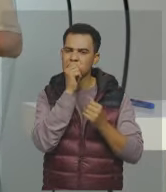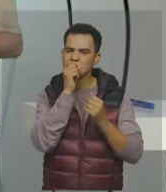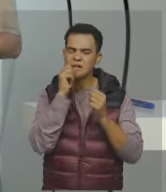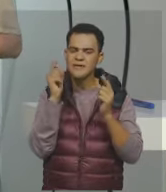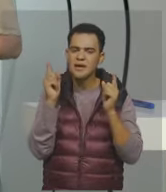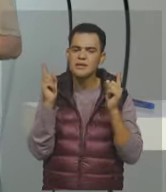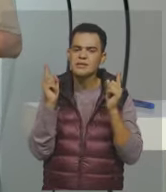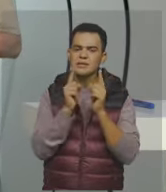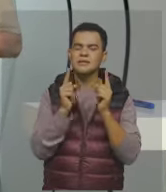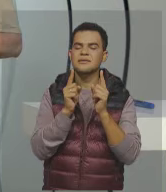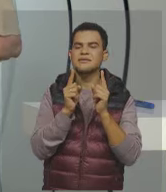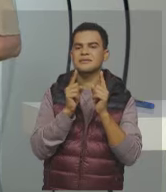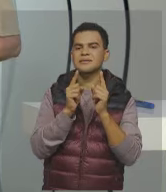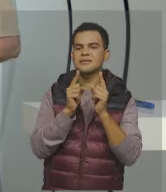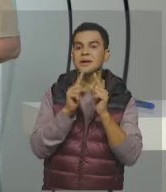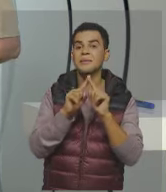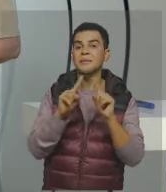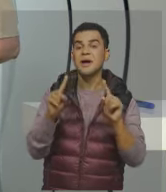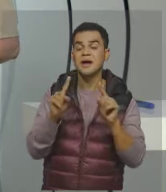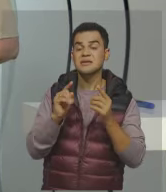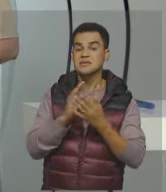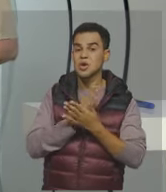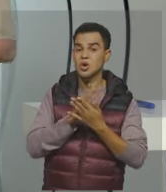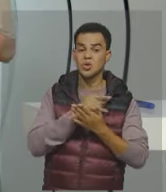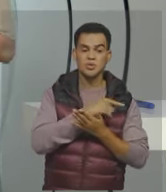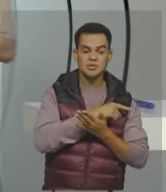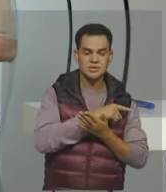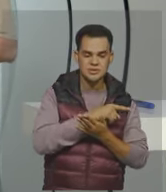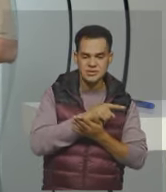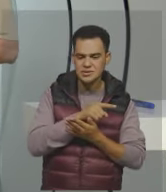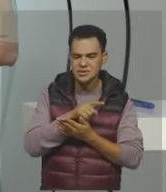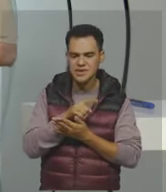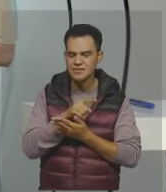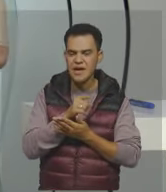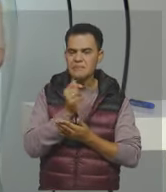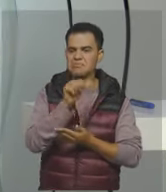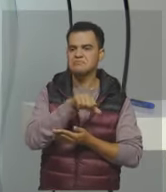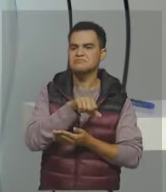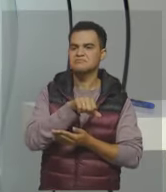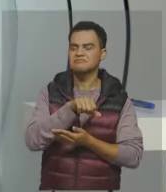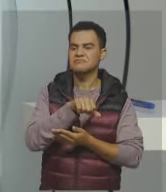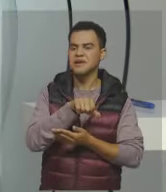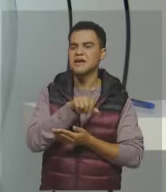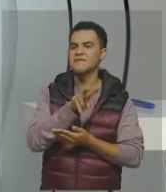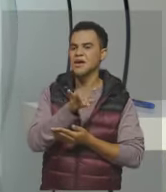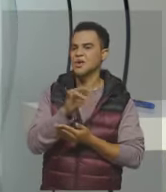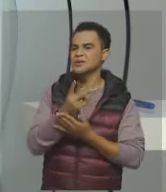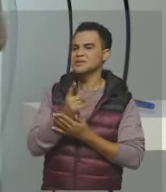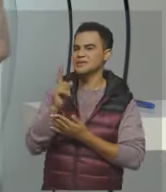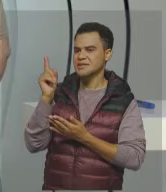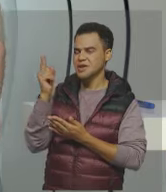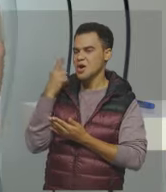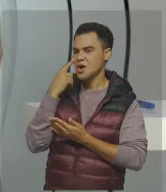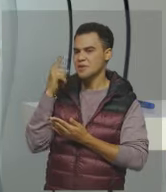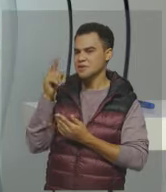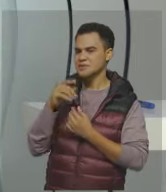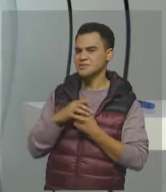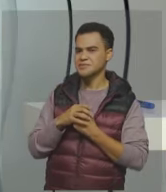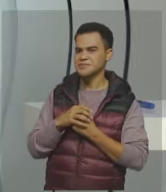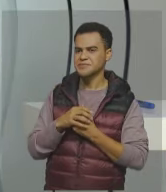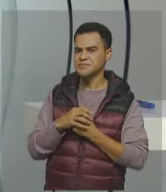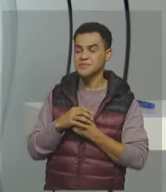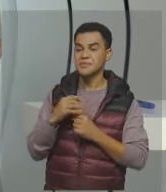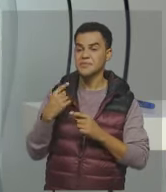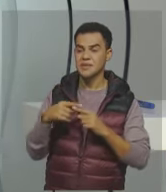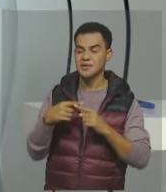com que alguns resistores percam sua função no nosso processo. E é o que vai acontecer aqui. Quando eu fechar a